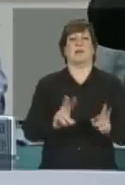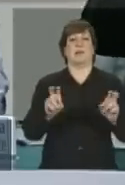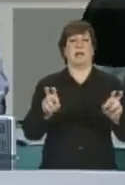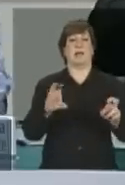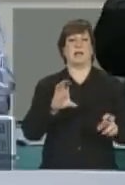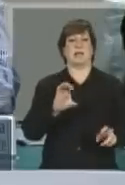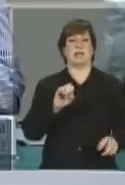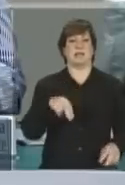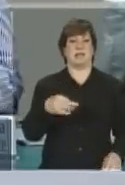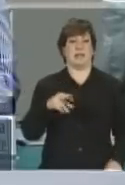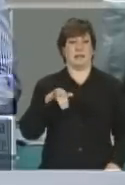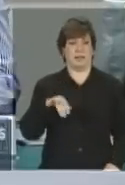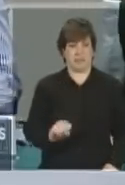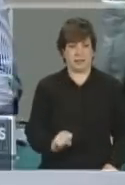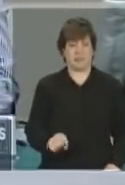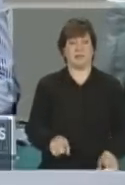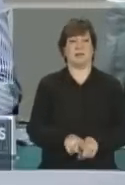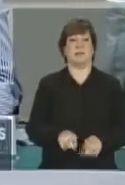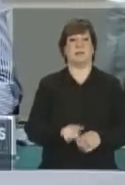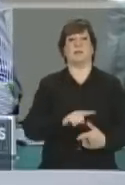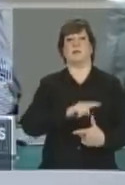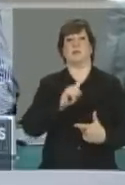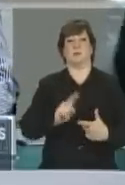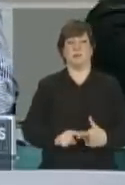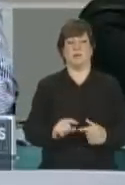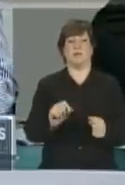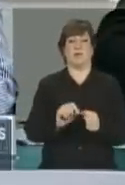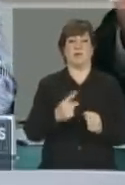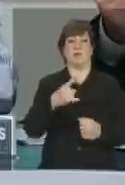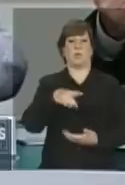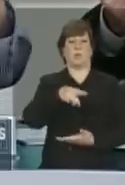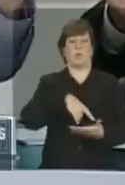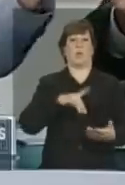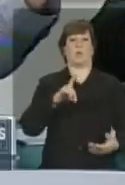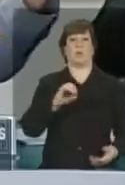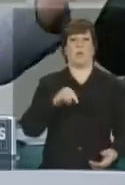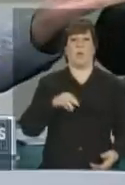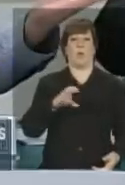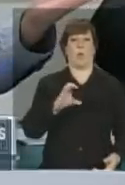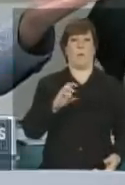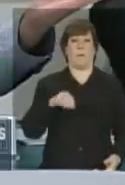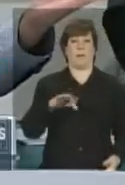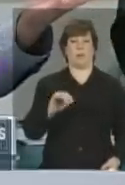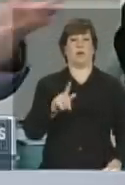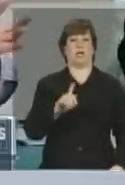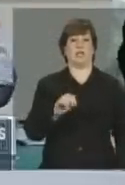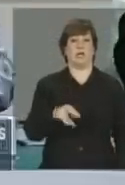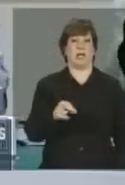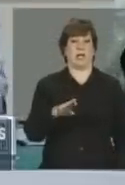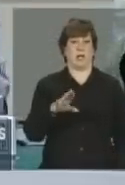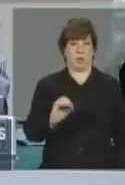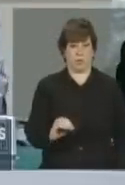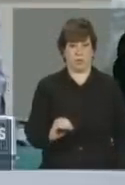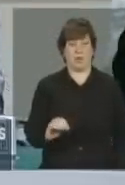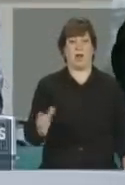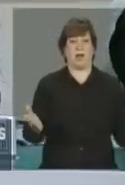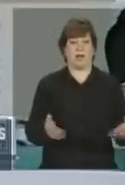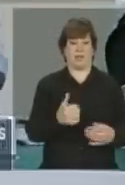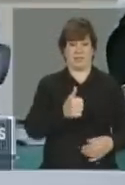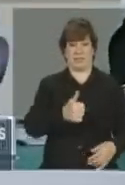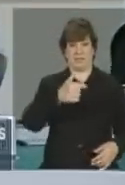Dois, uma capacidade de produzir um documento genérico, que, na realidade, sai agora de 17 páginas